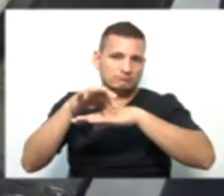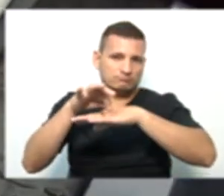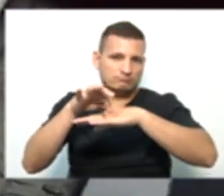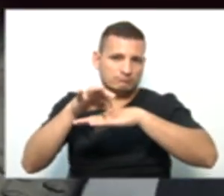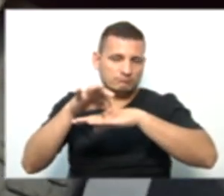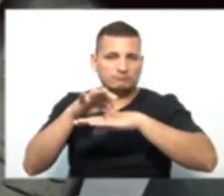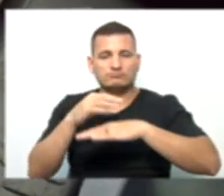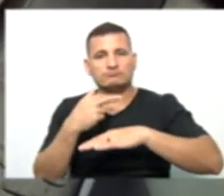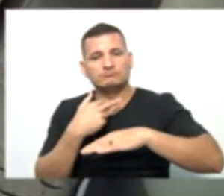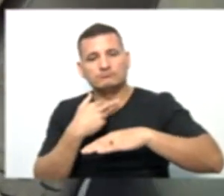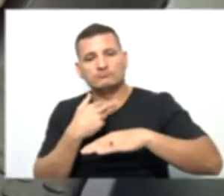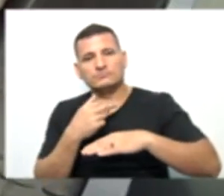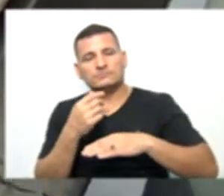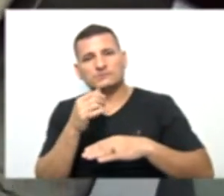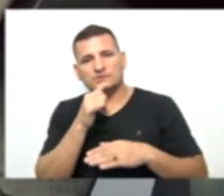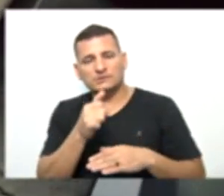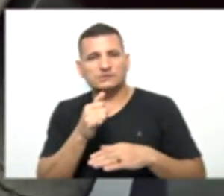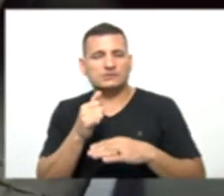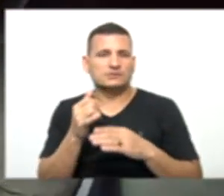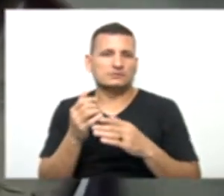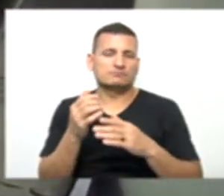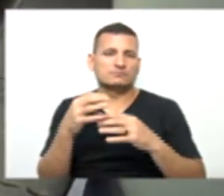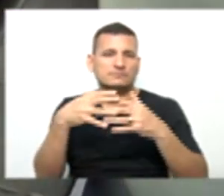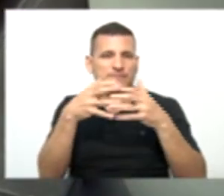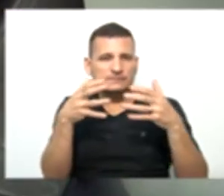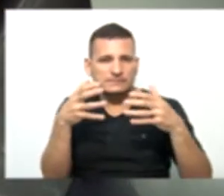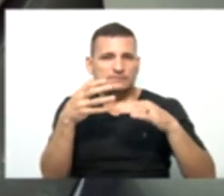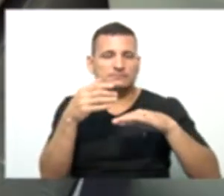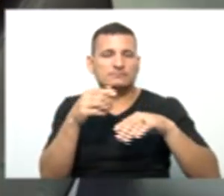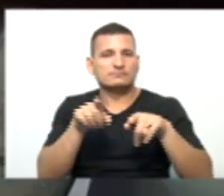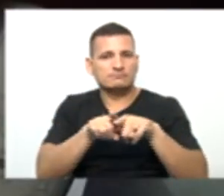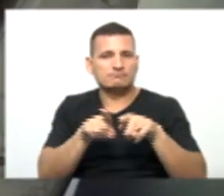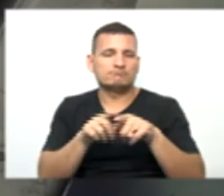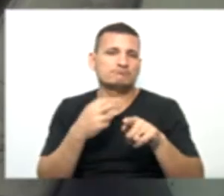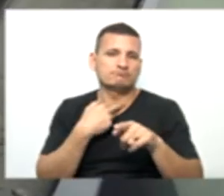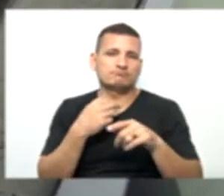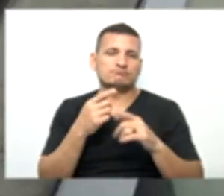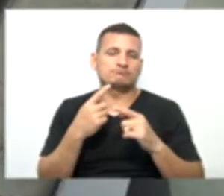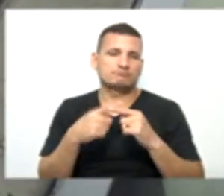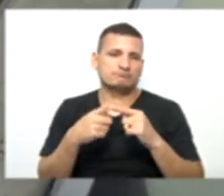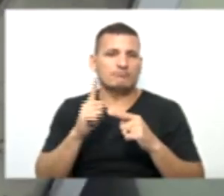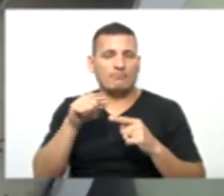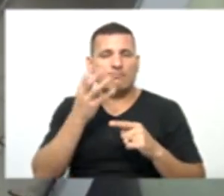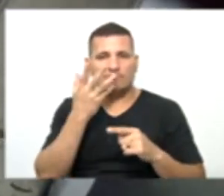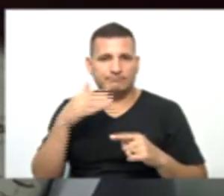com couro, não pode ter espinha nenhuma, porque é para criança, né, no caso.